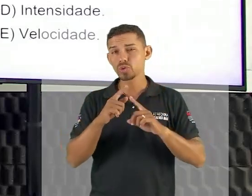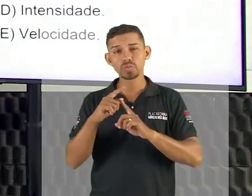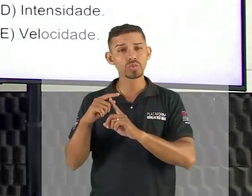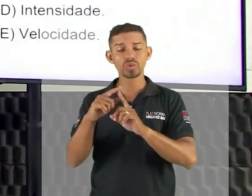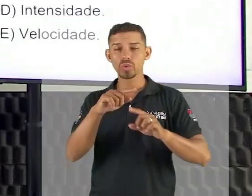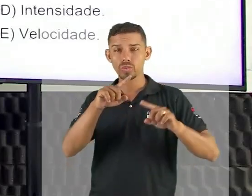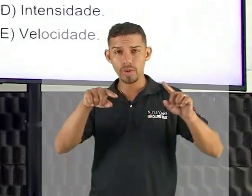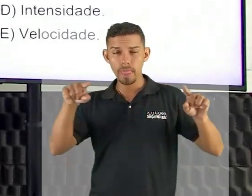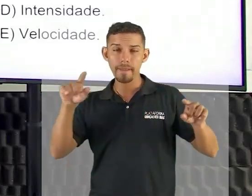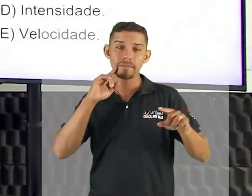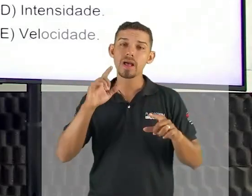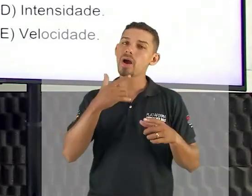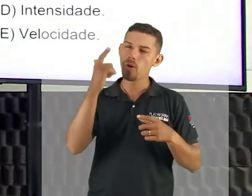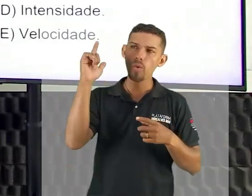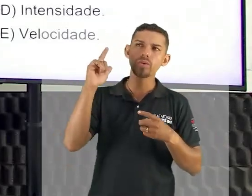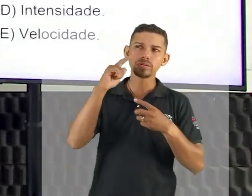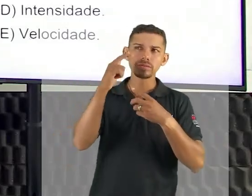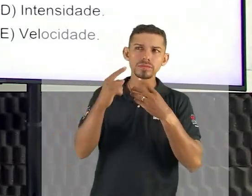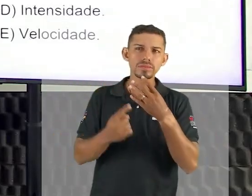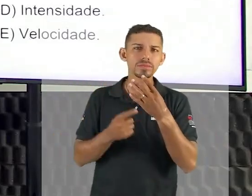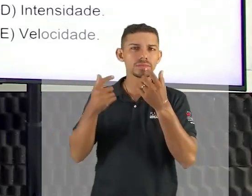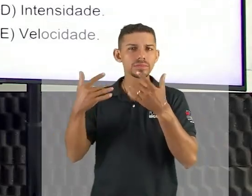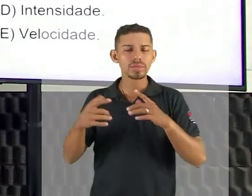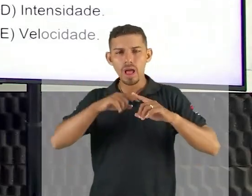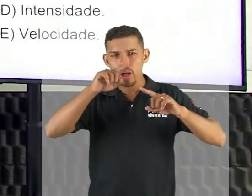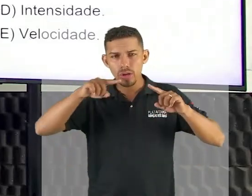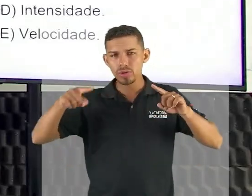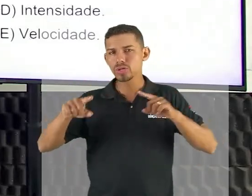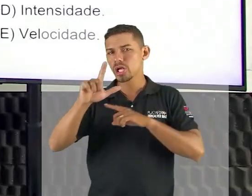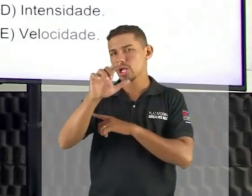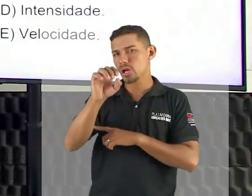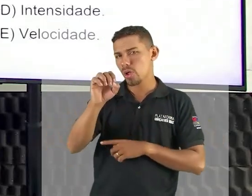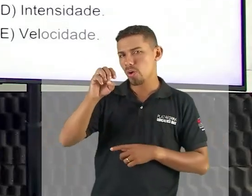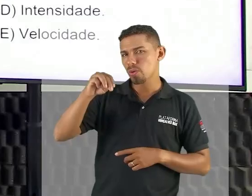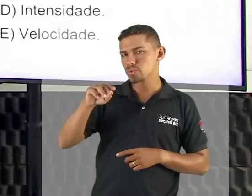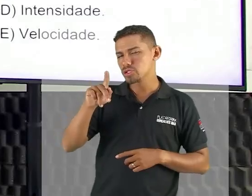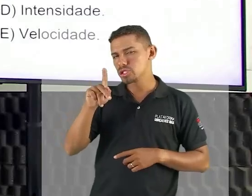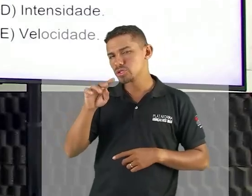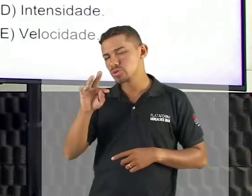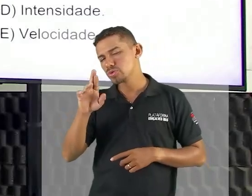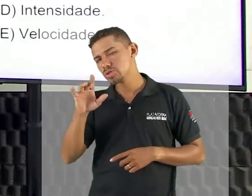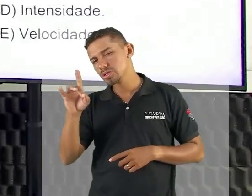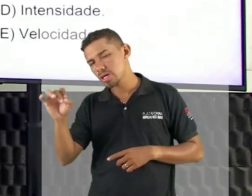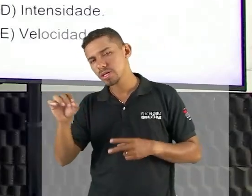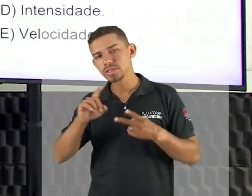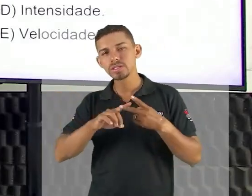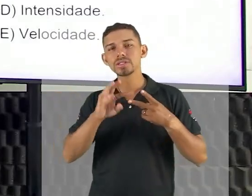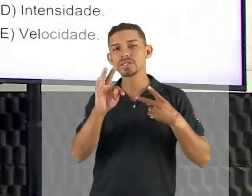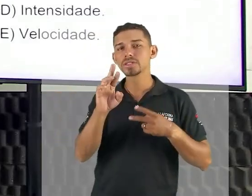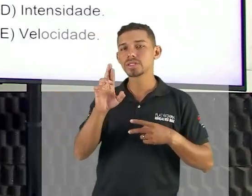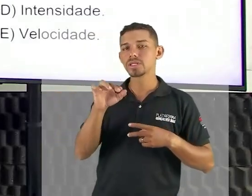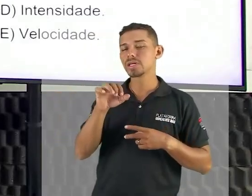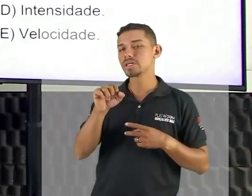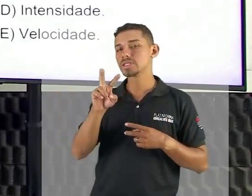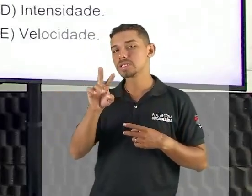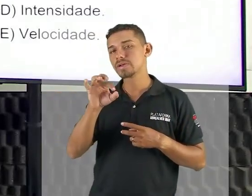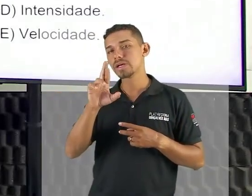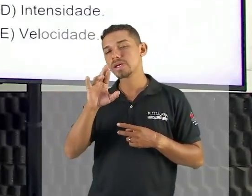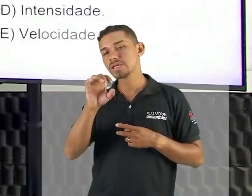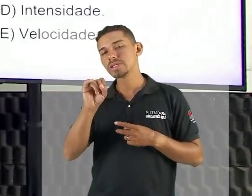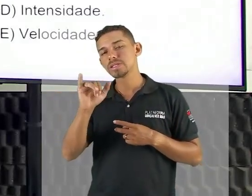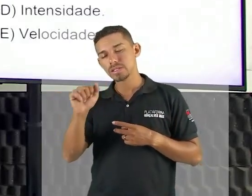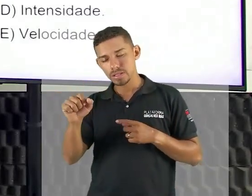onda mas tem outra classificação que é as ondas longitudinais e transversais acontece com as longitudinais e com as